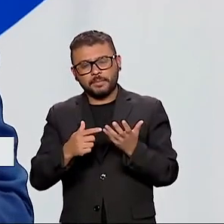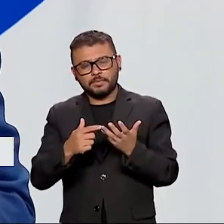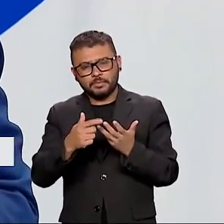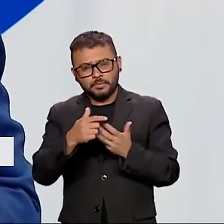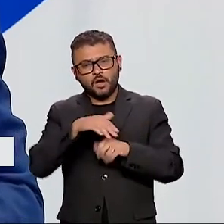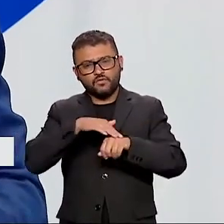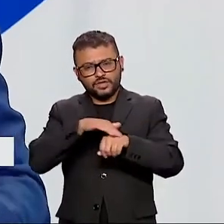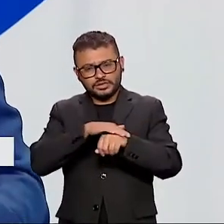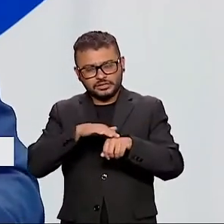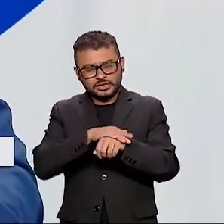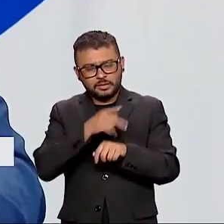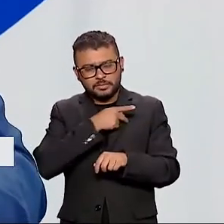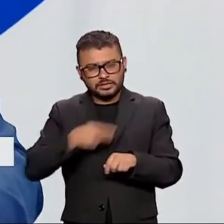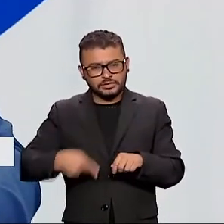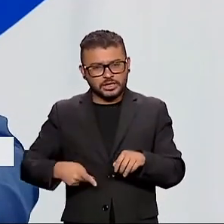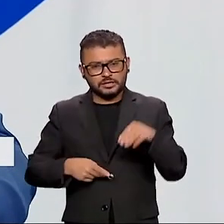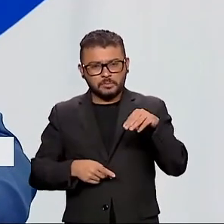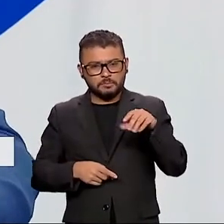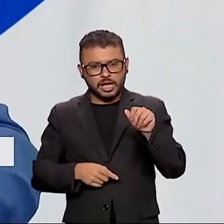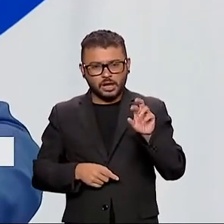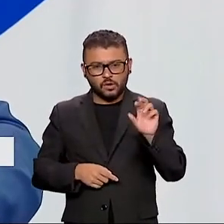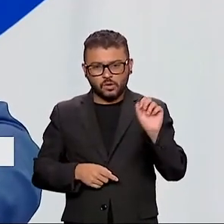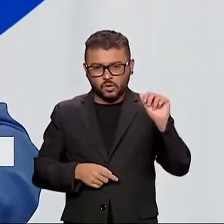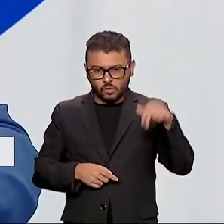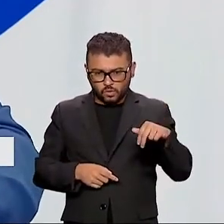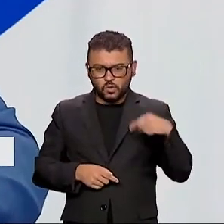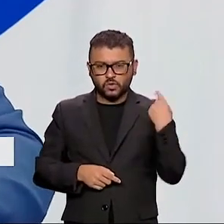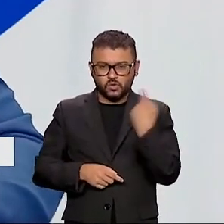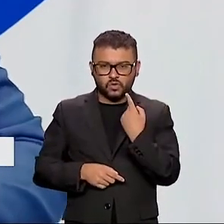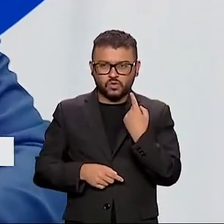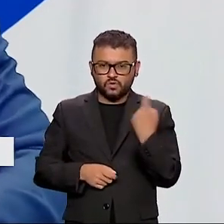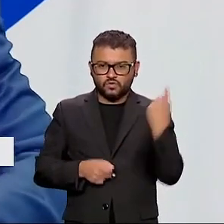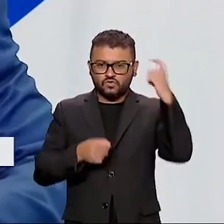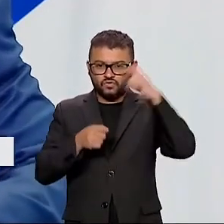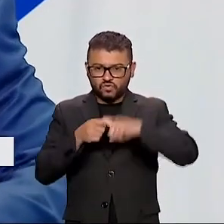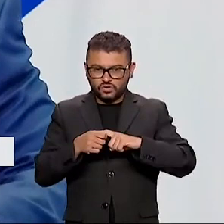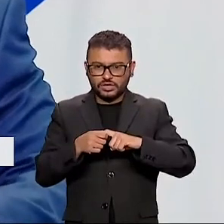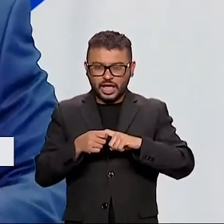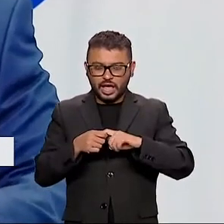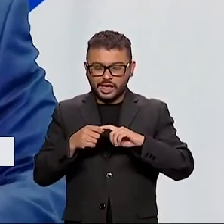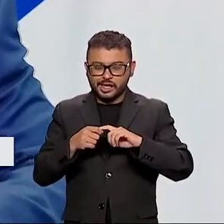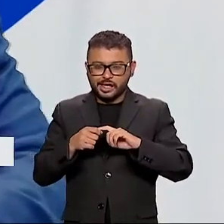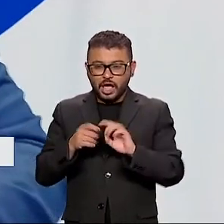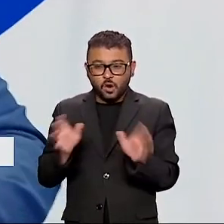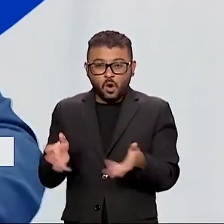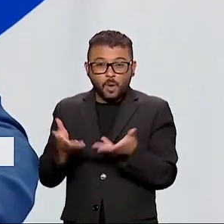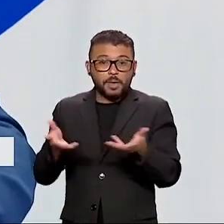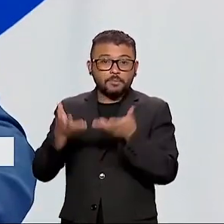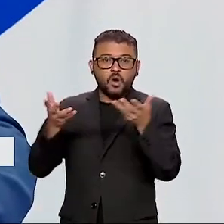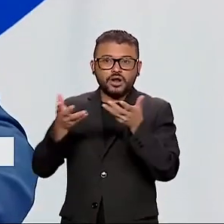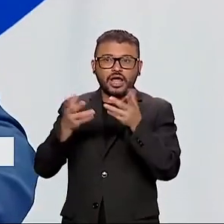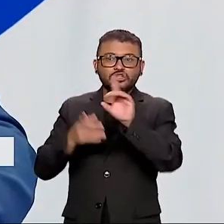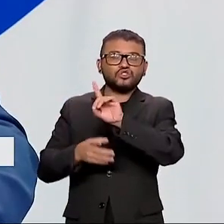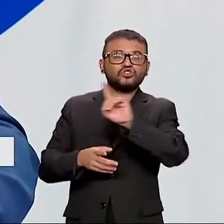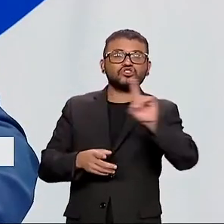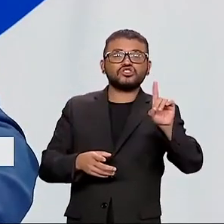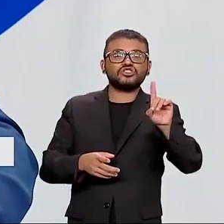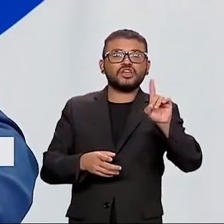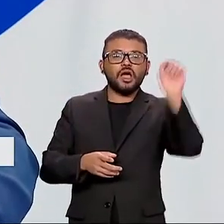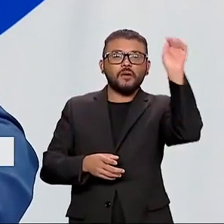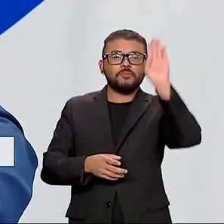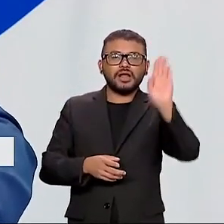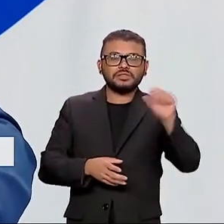Macron era de que nós queríamos recuperar as comemorações do Dia